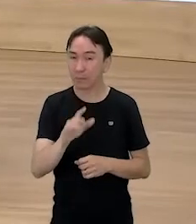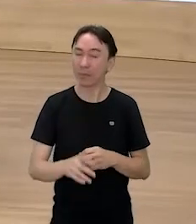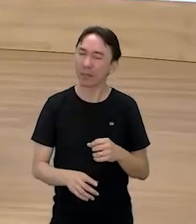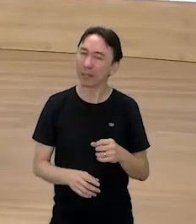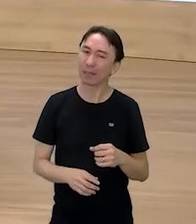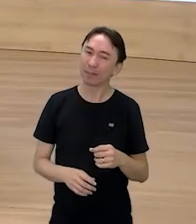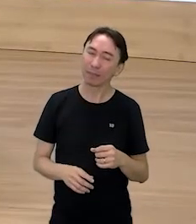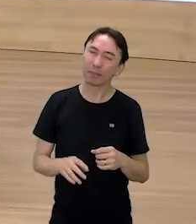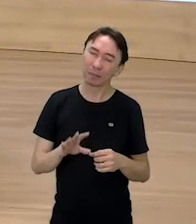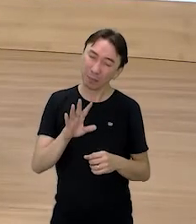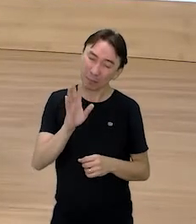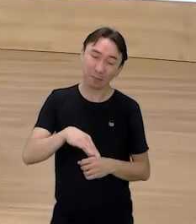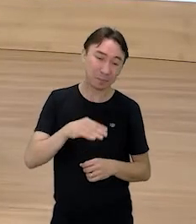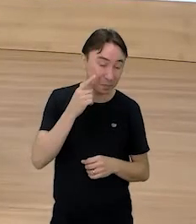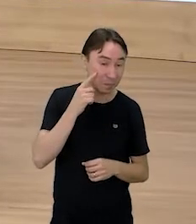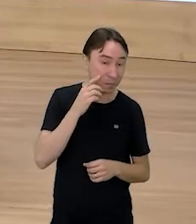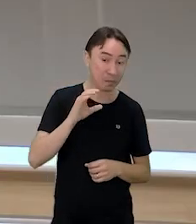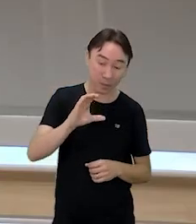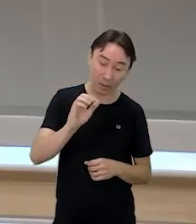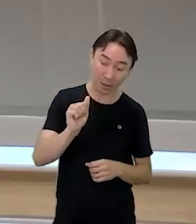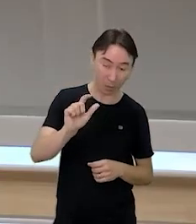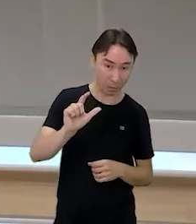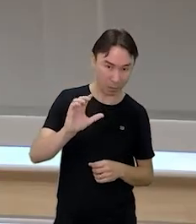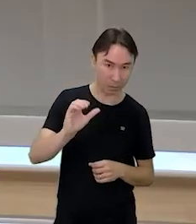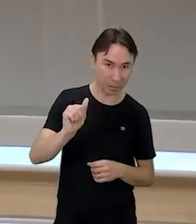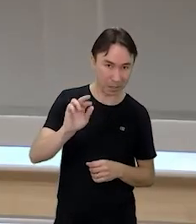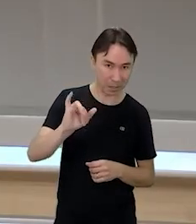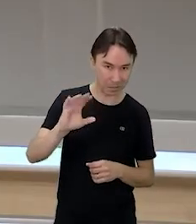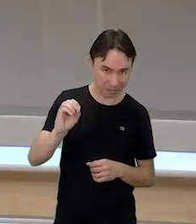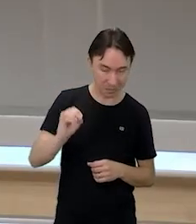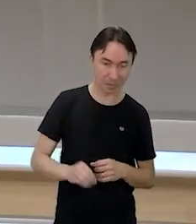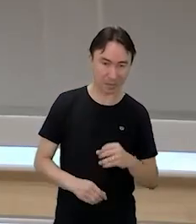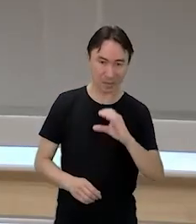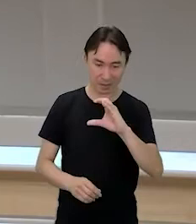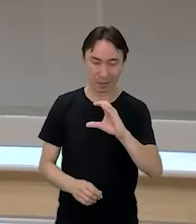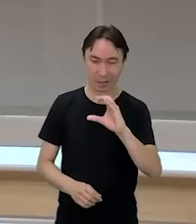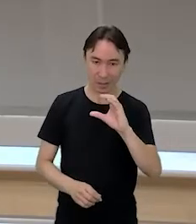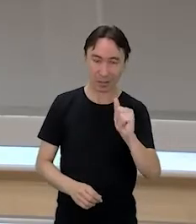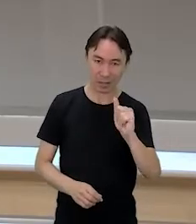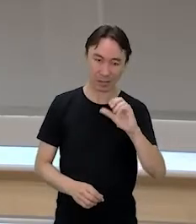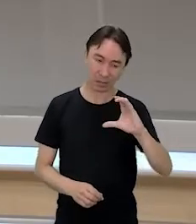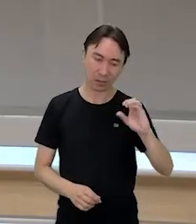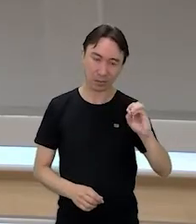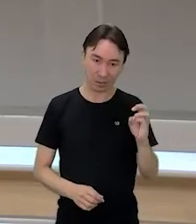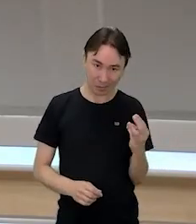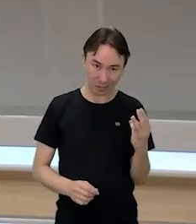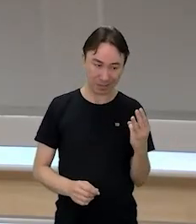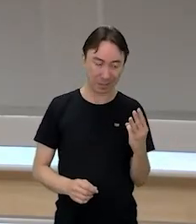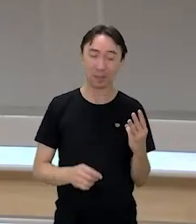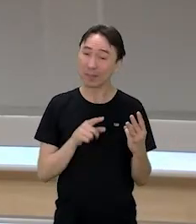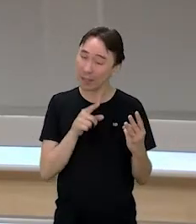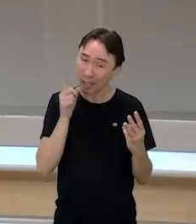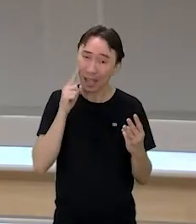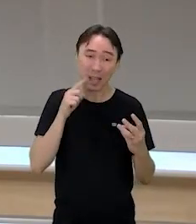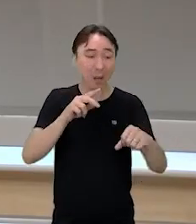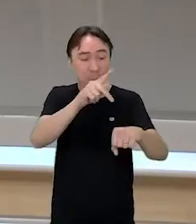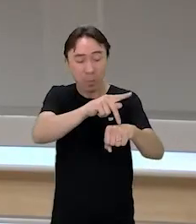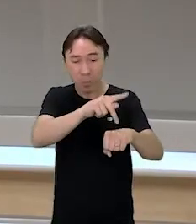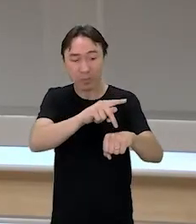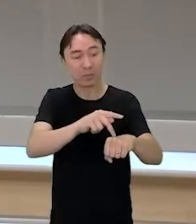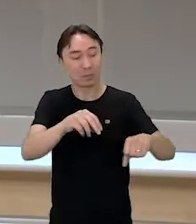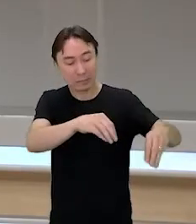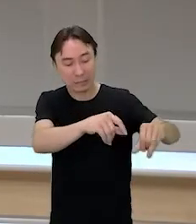basicamente o calcário ele é uma rocha que ela é extraído do solo e no